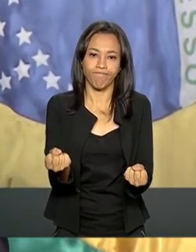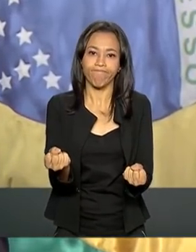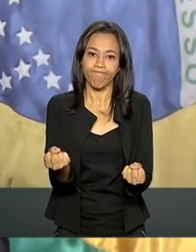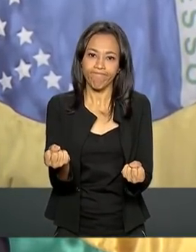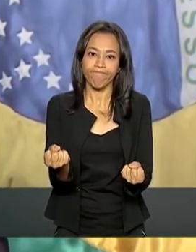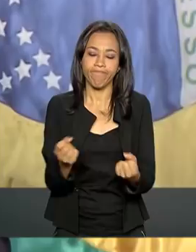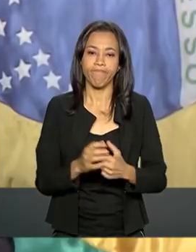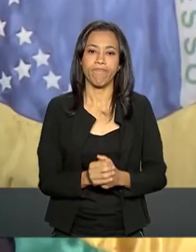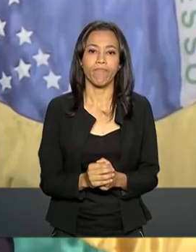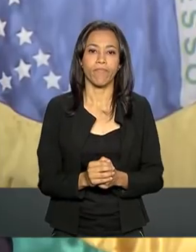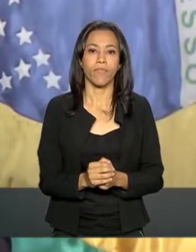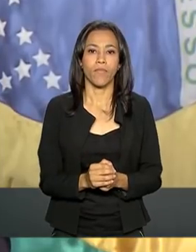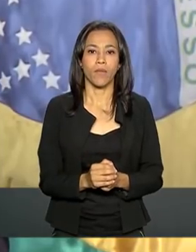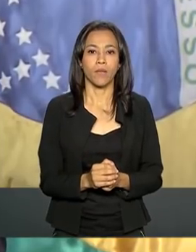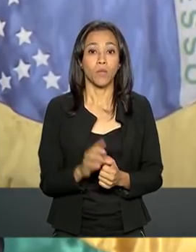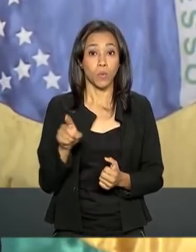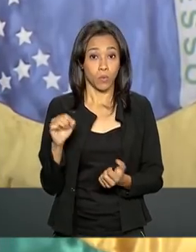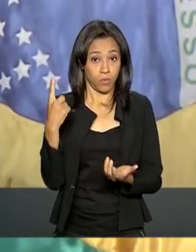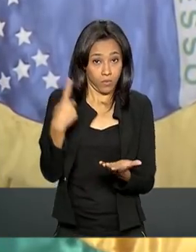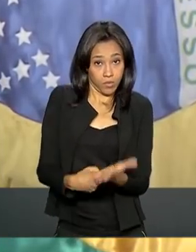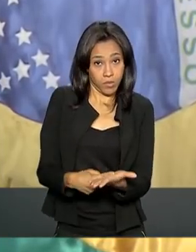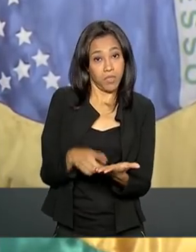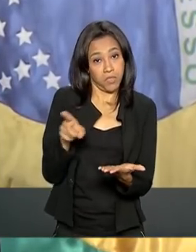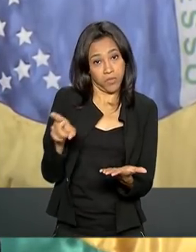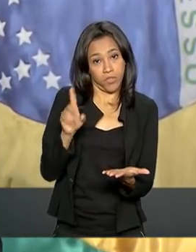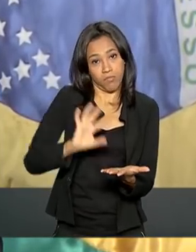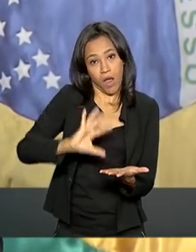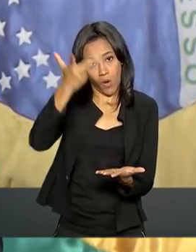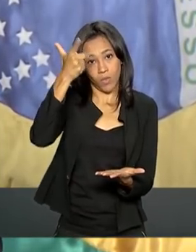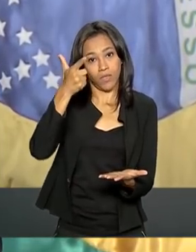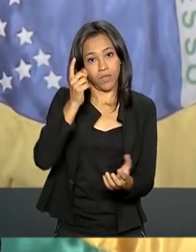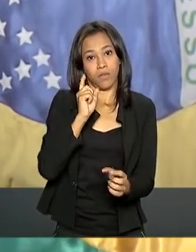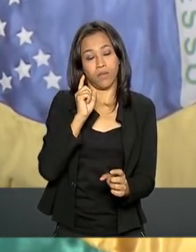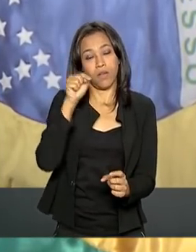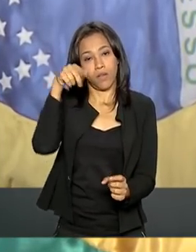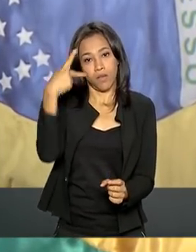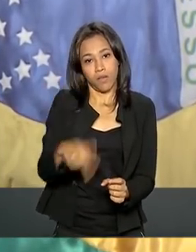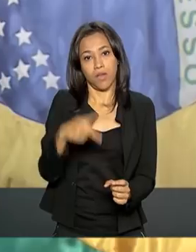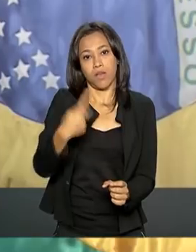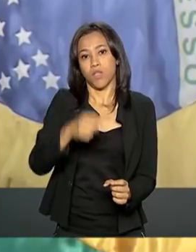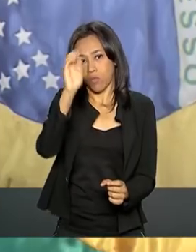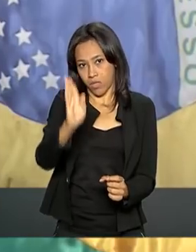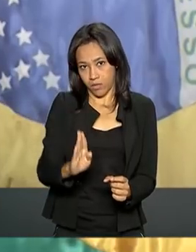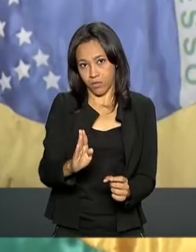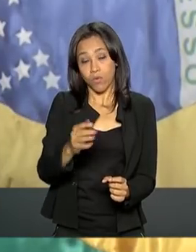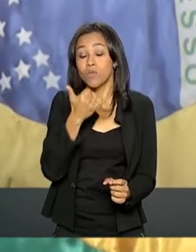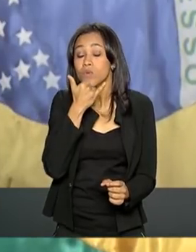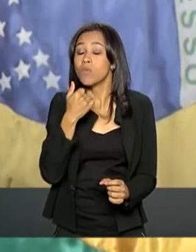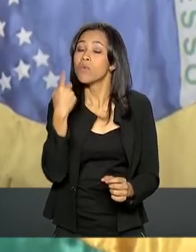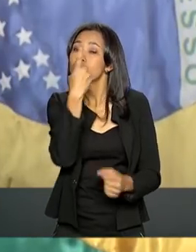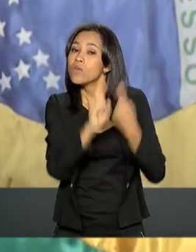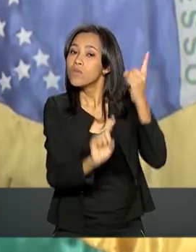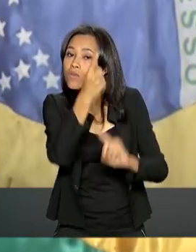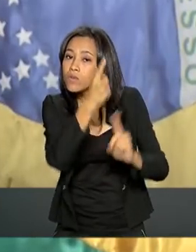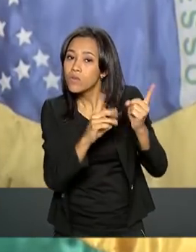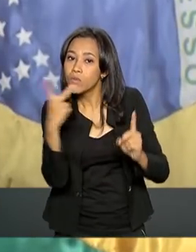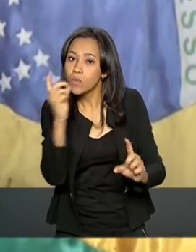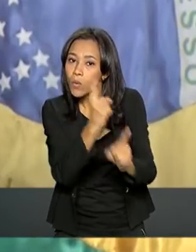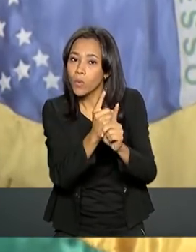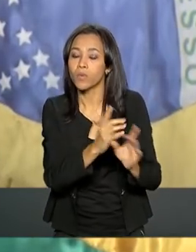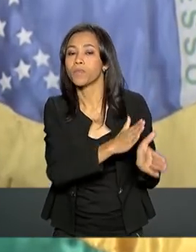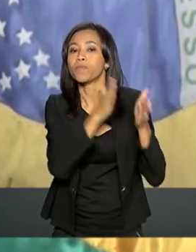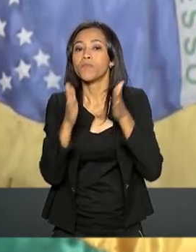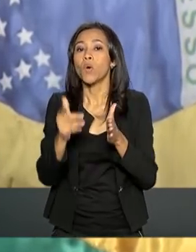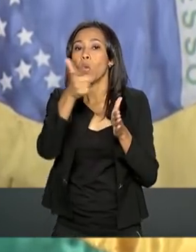a incumbência da realização em seu país. E a grande preocupação minha é a região